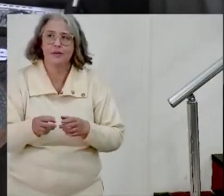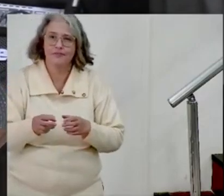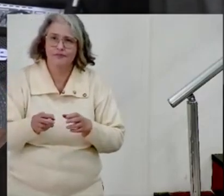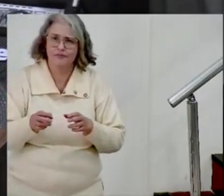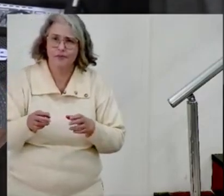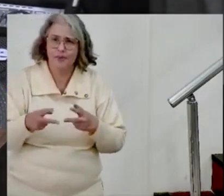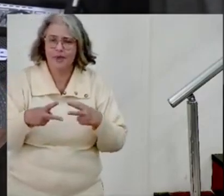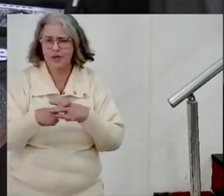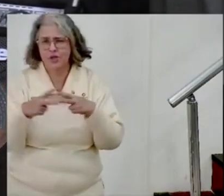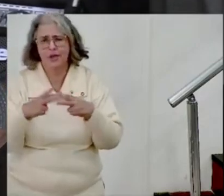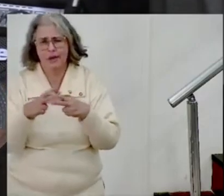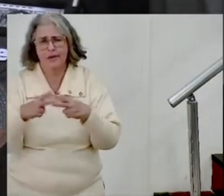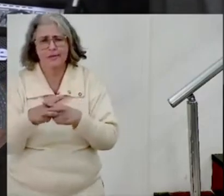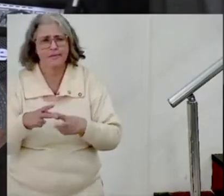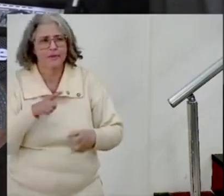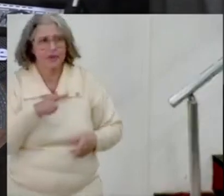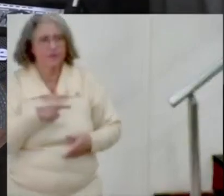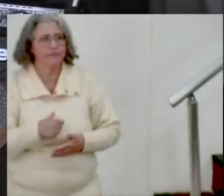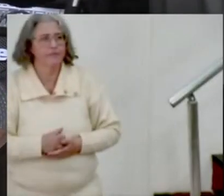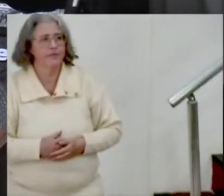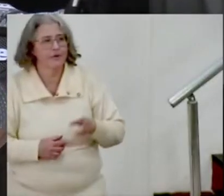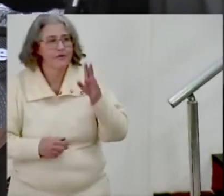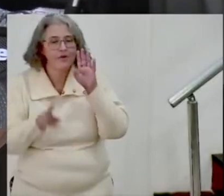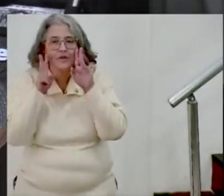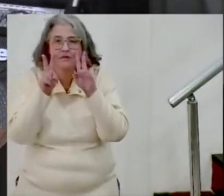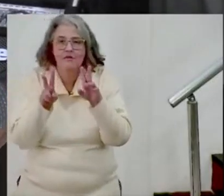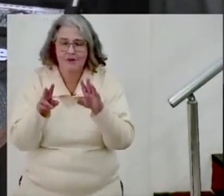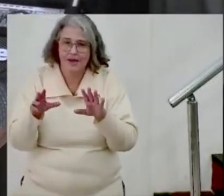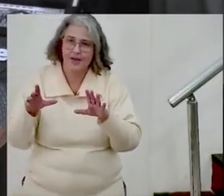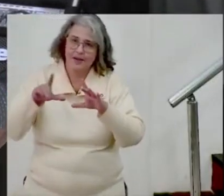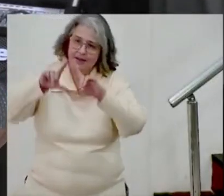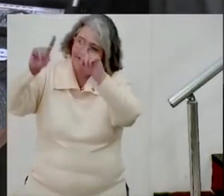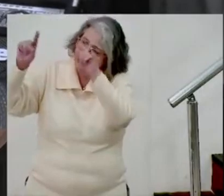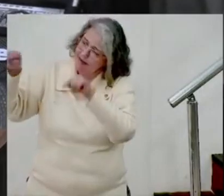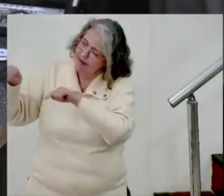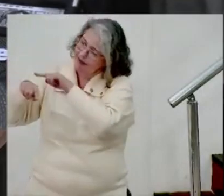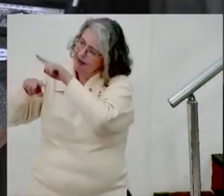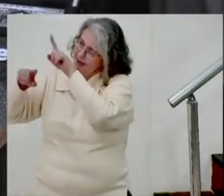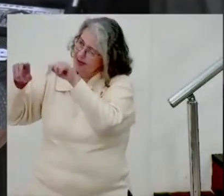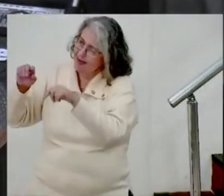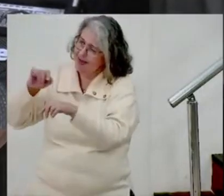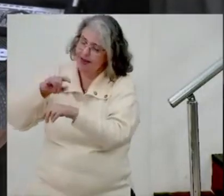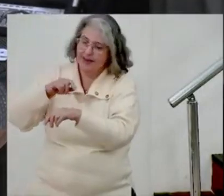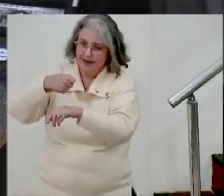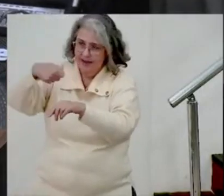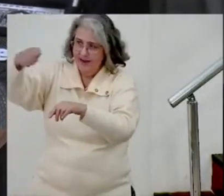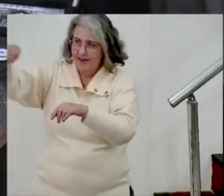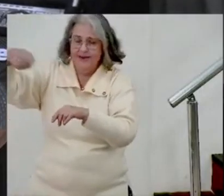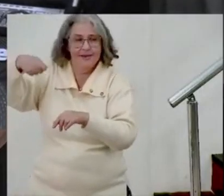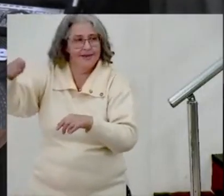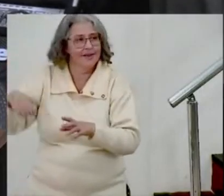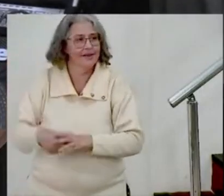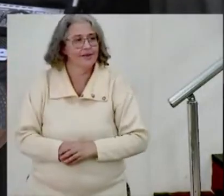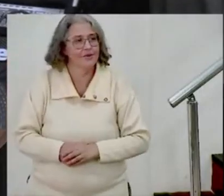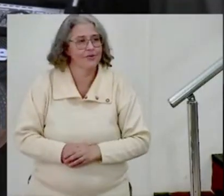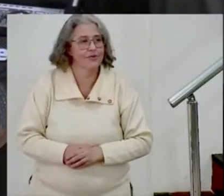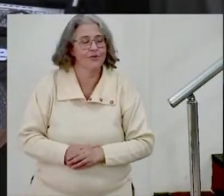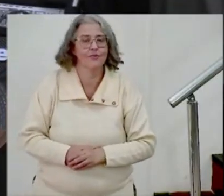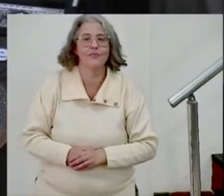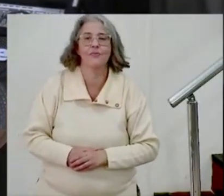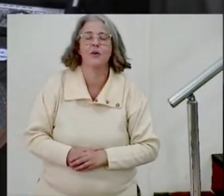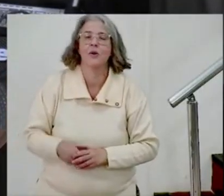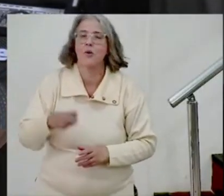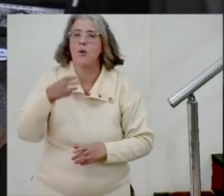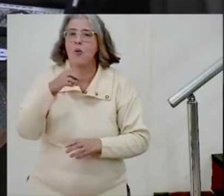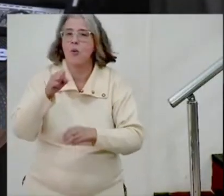você escreve com palito, né? Como você pode ver nos caracteres ali, nas lajes de pedra de Senaqueribe está escrito assim, Senaqueribe,